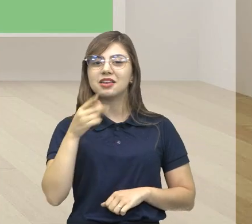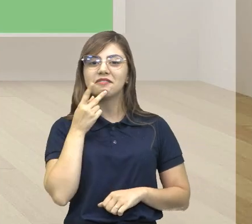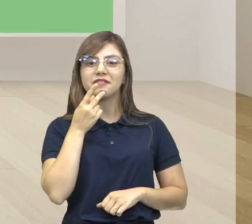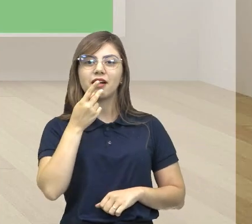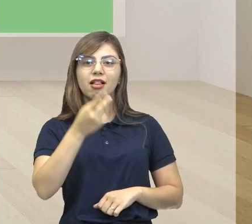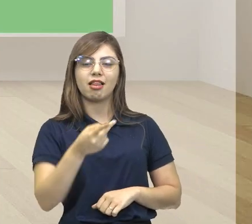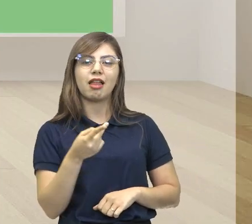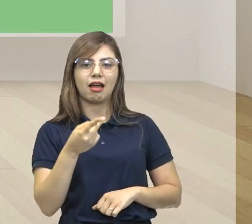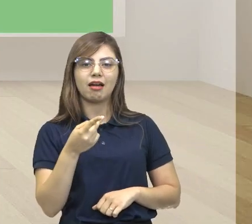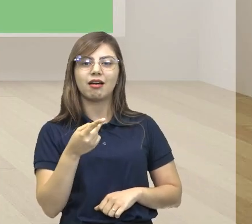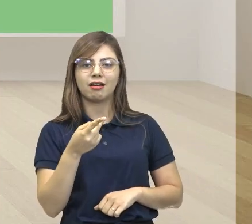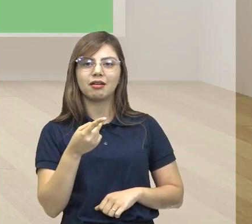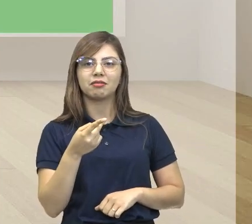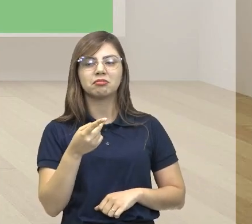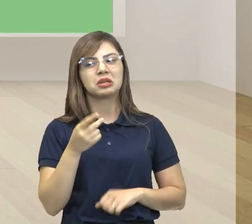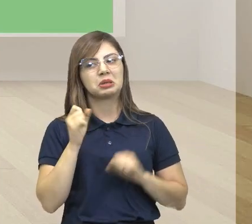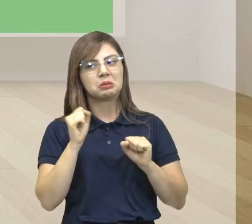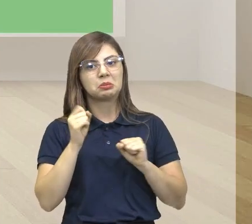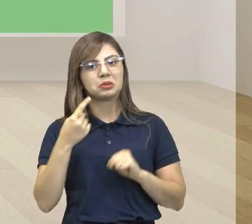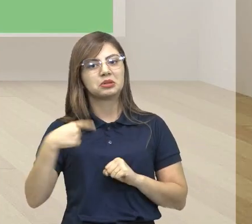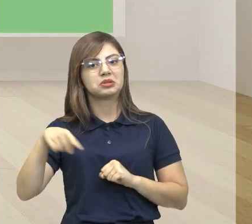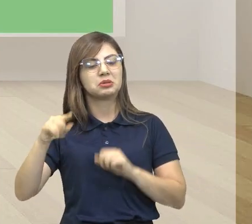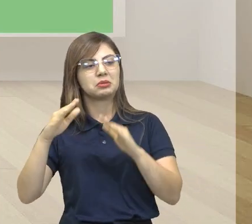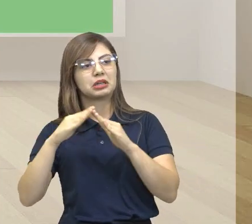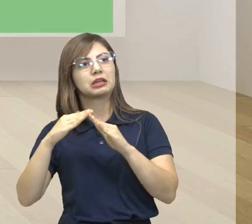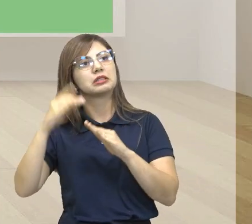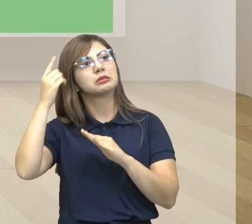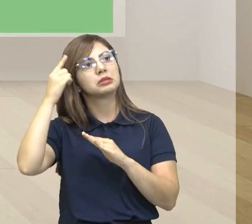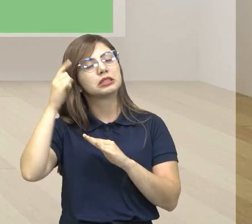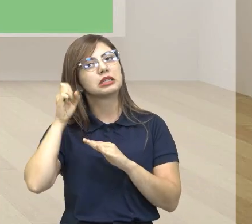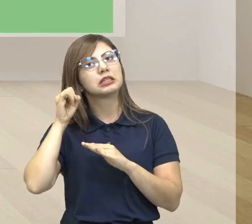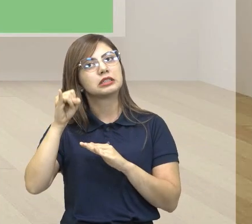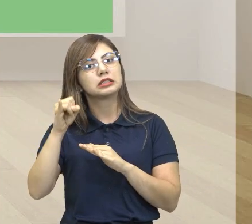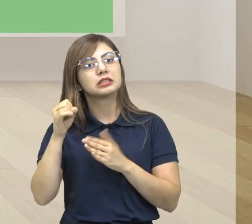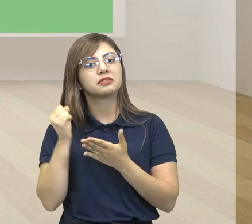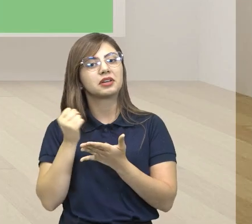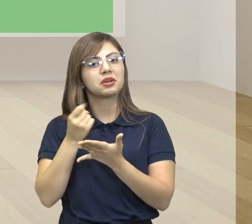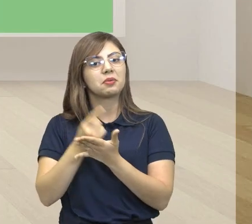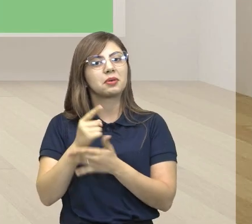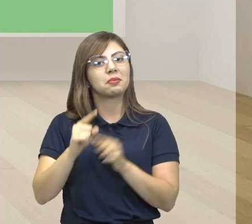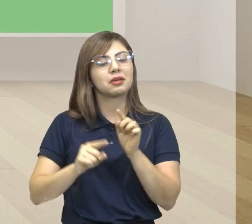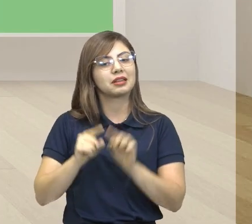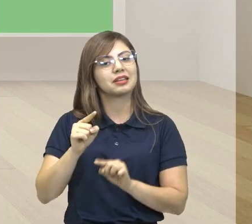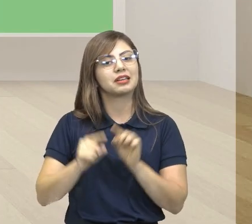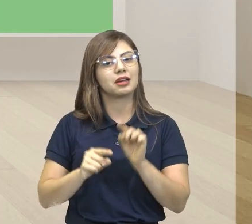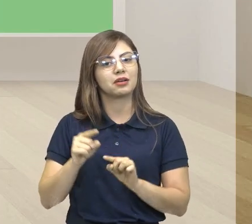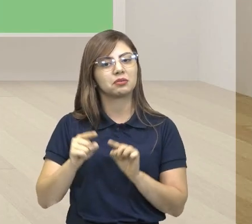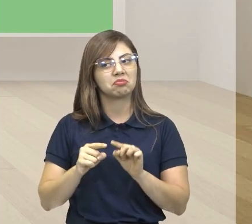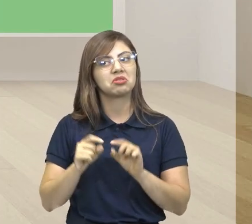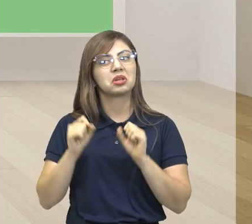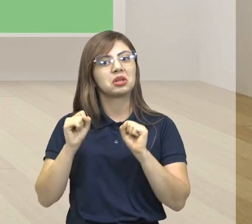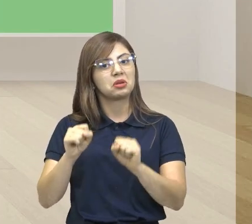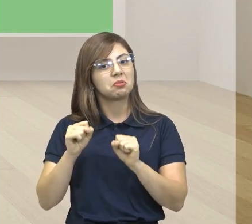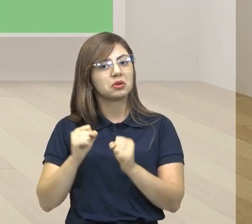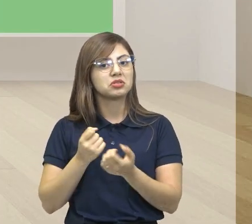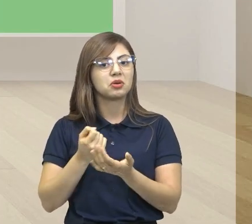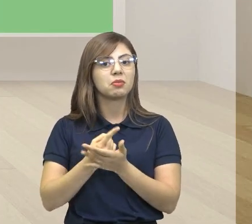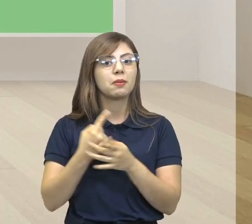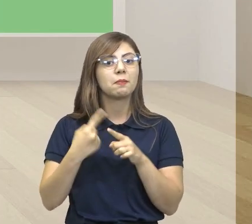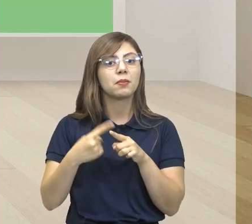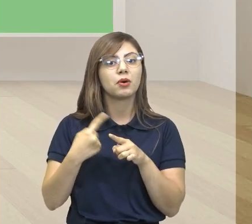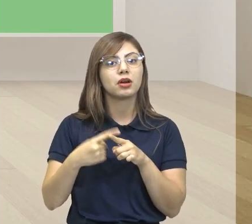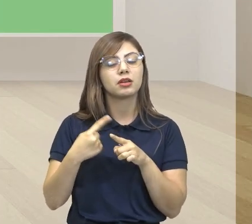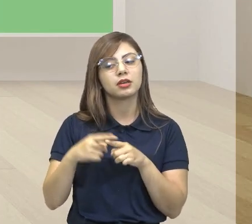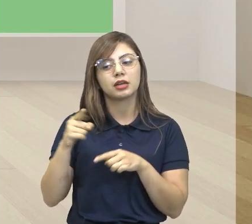ele pode estar indo para casa, né, pensar se ele vai comprar o produto. Nesse caso, talvez ele compre o nosso produto, porque ele vai, de